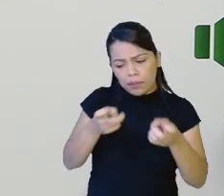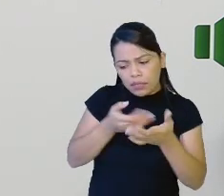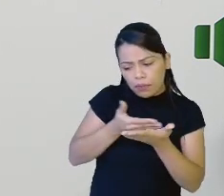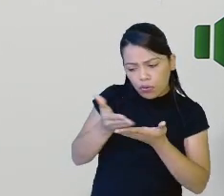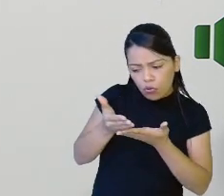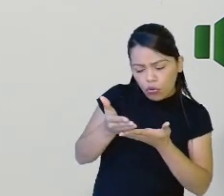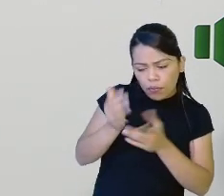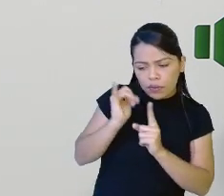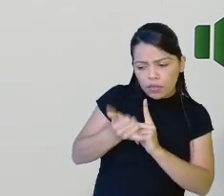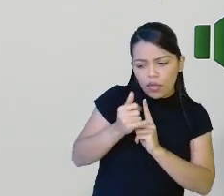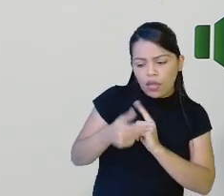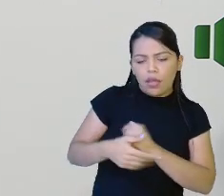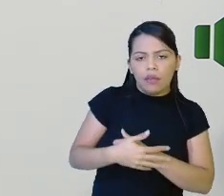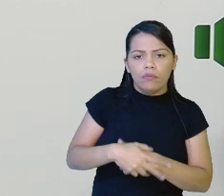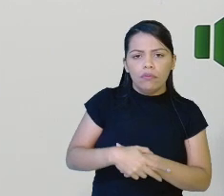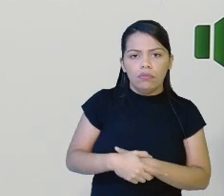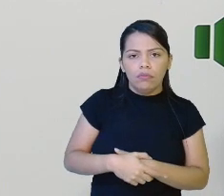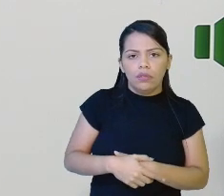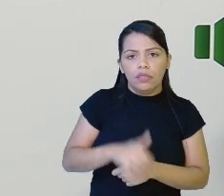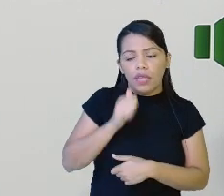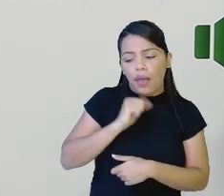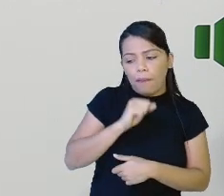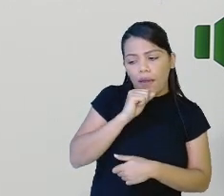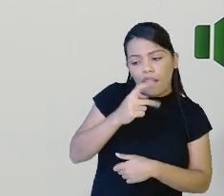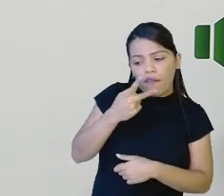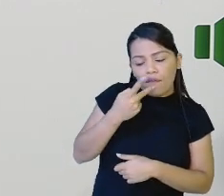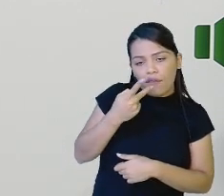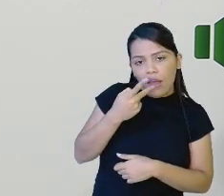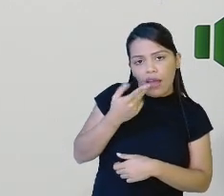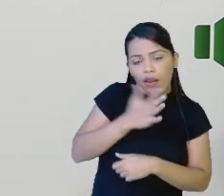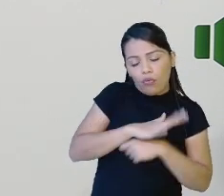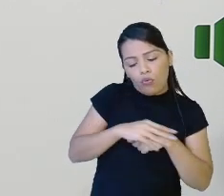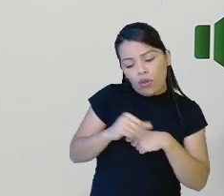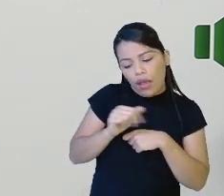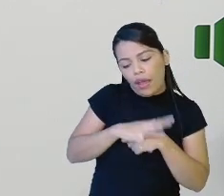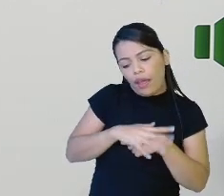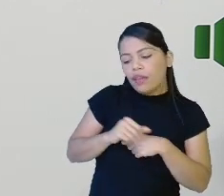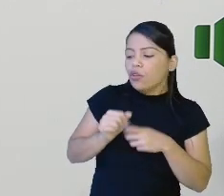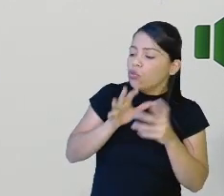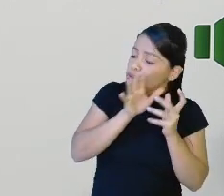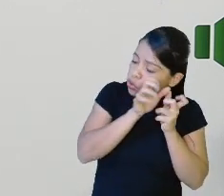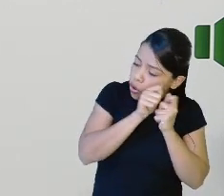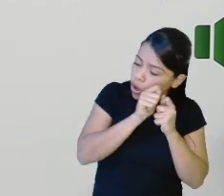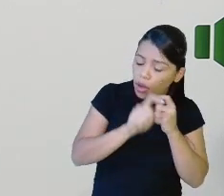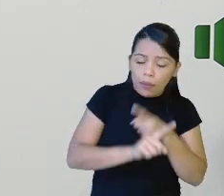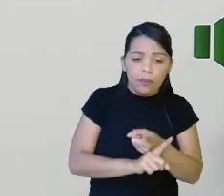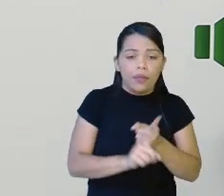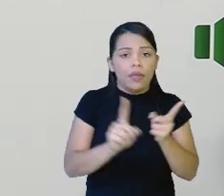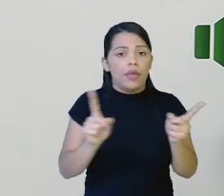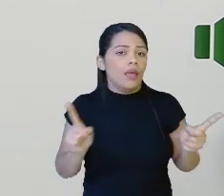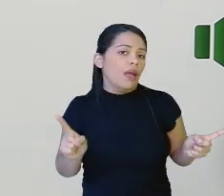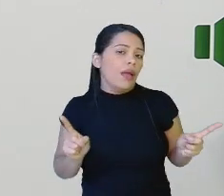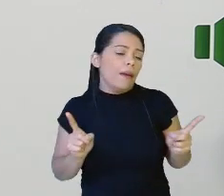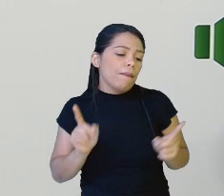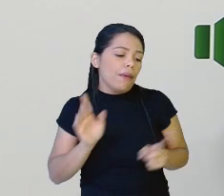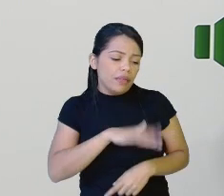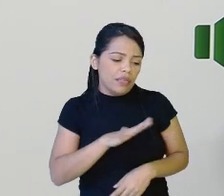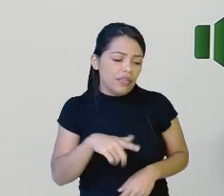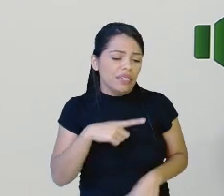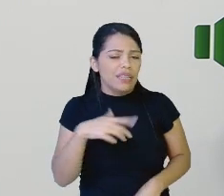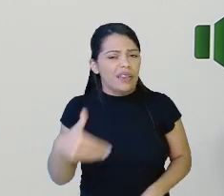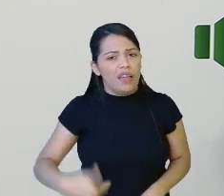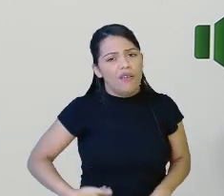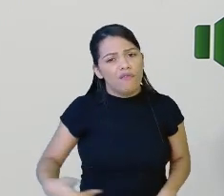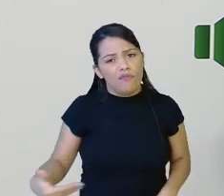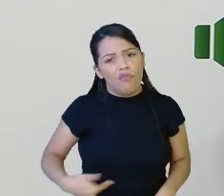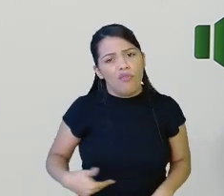a crônica cita que ela responde com doçura, quando ela manda o filho dormir. Mas a criança está o quê? Sentindo fome.